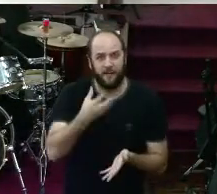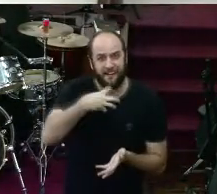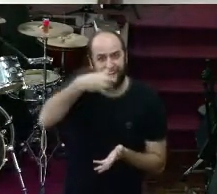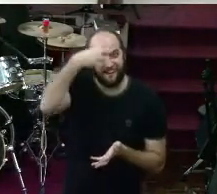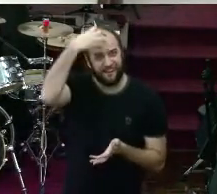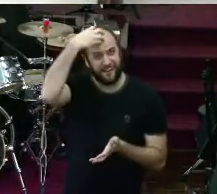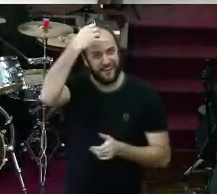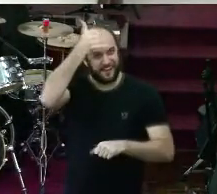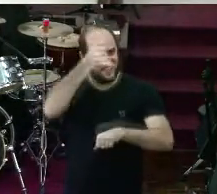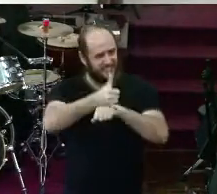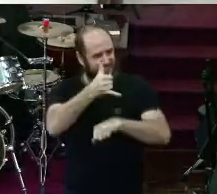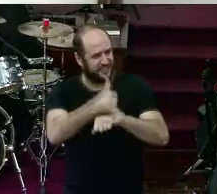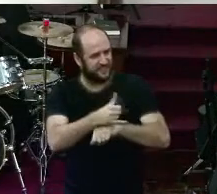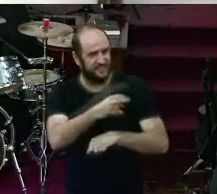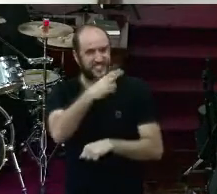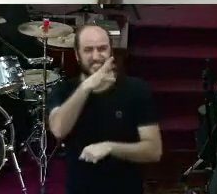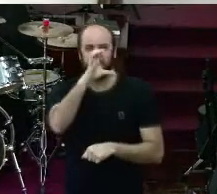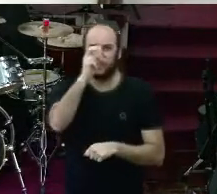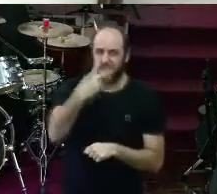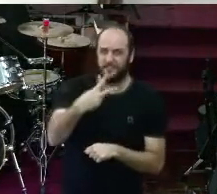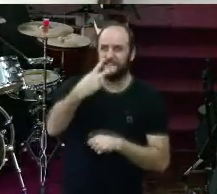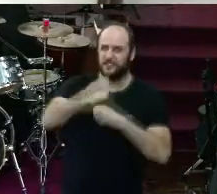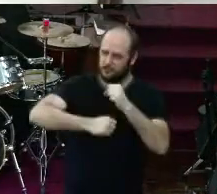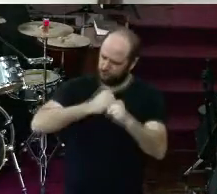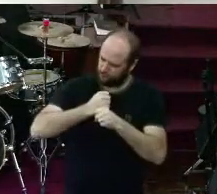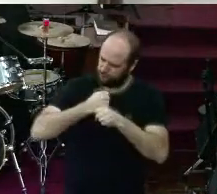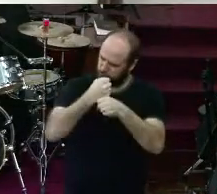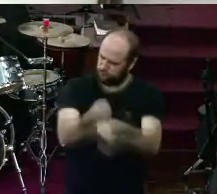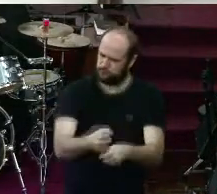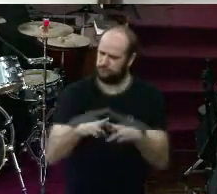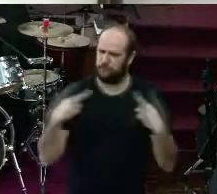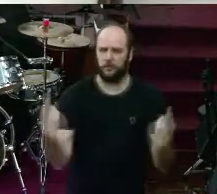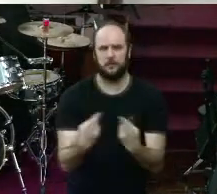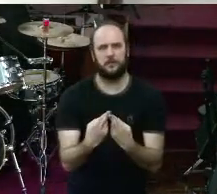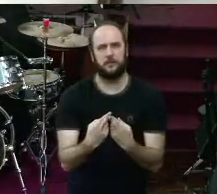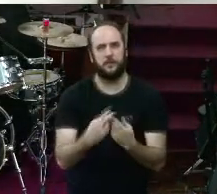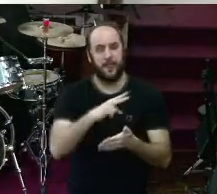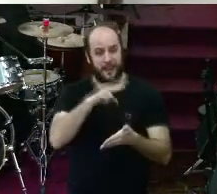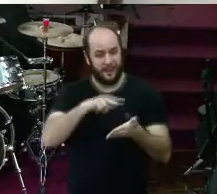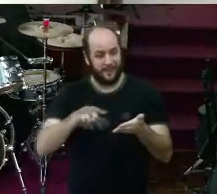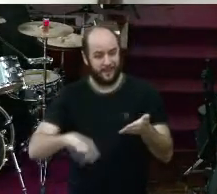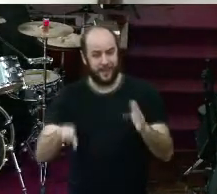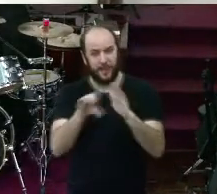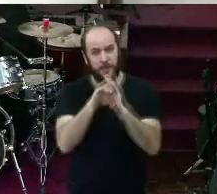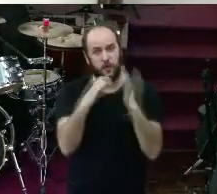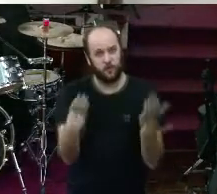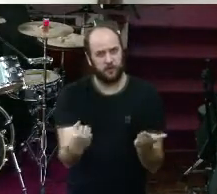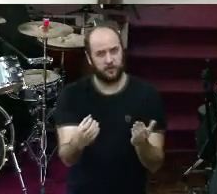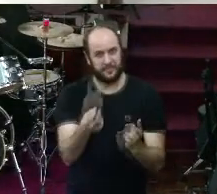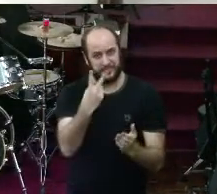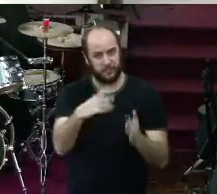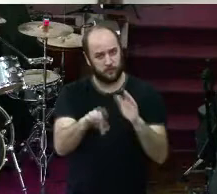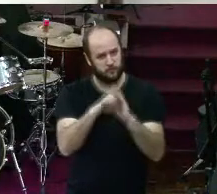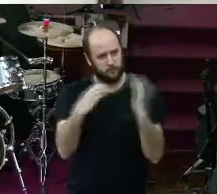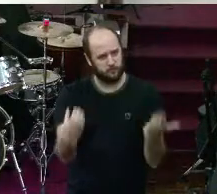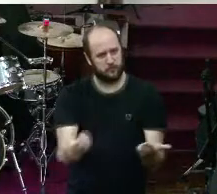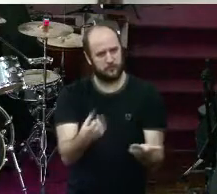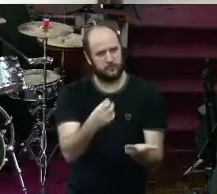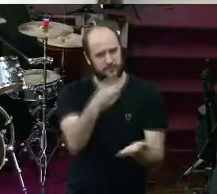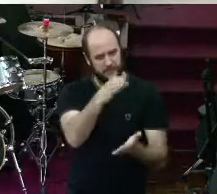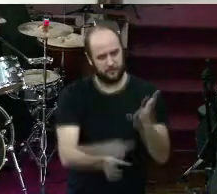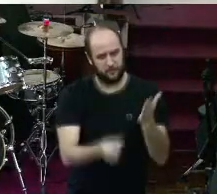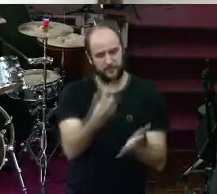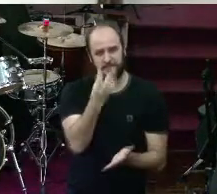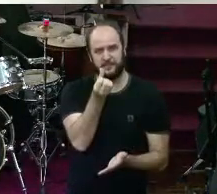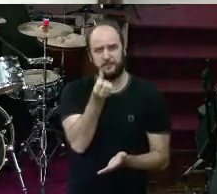frente do povo por 52 anos. E se você ler segundo Crônicas 26, você ficará impressionado com